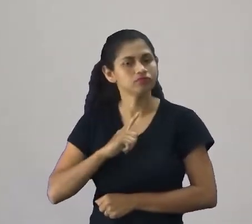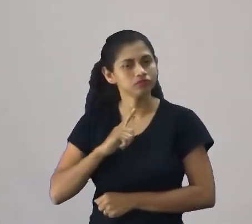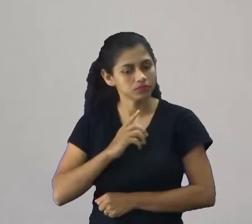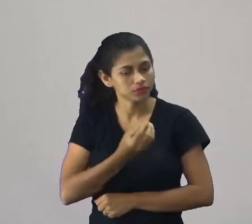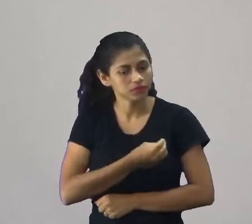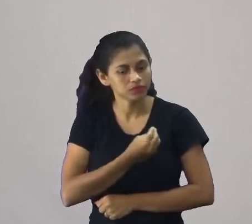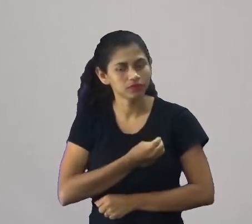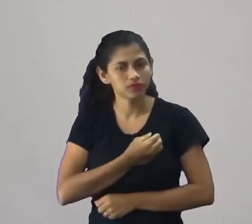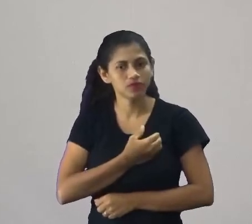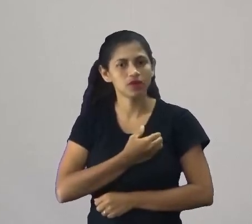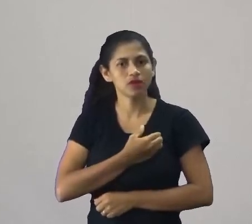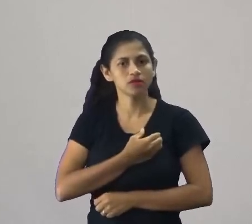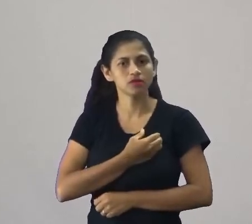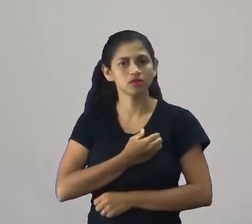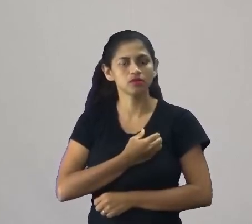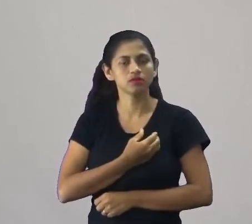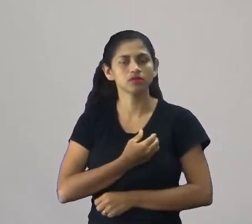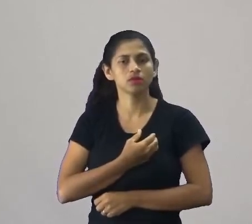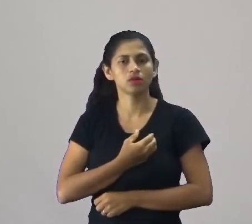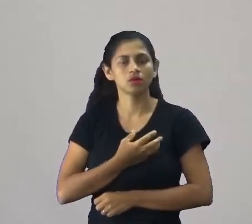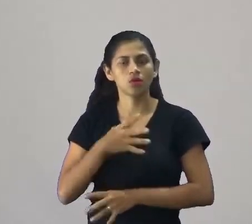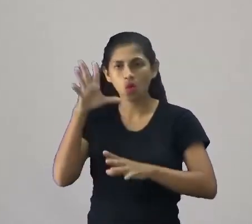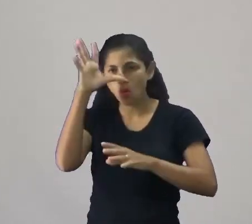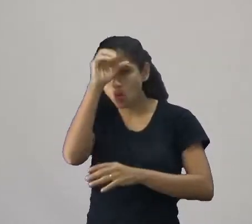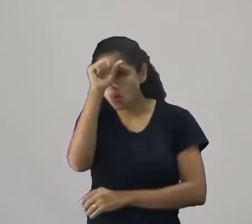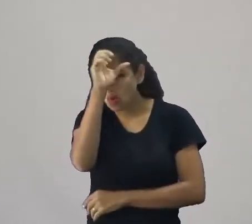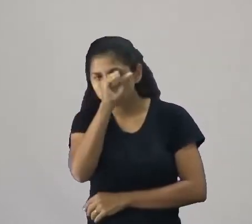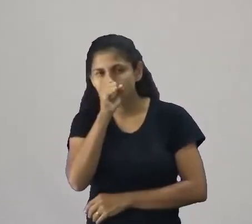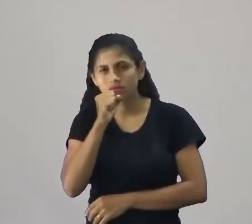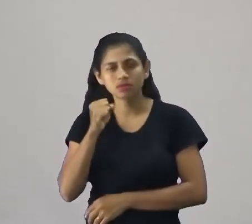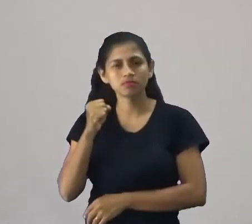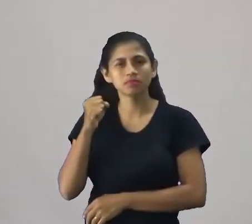participação, da interação, do aprendizado, do conhecimento.